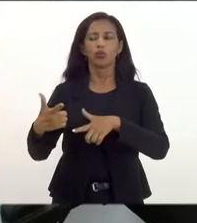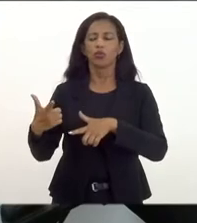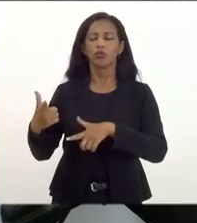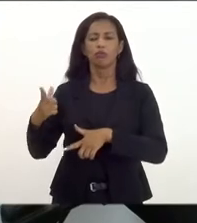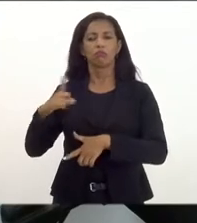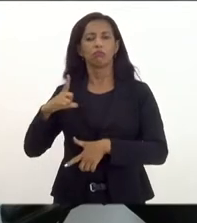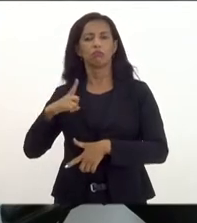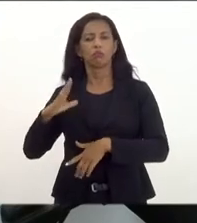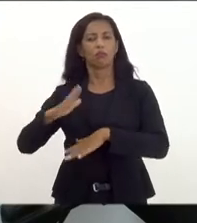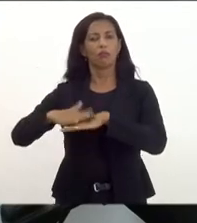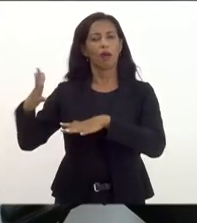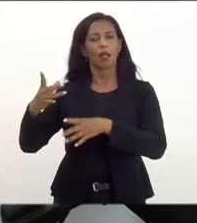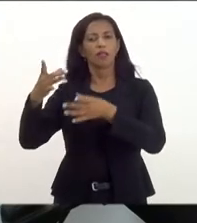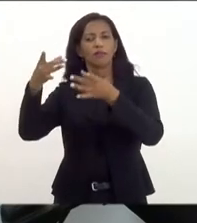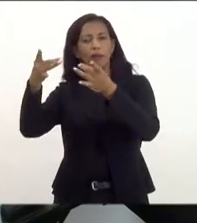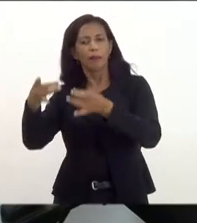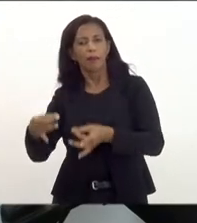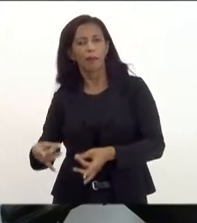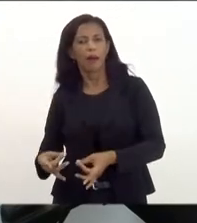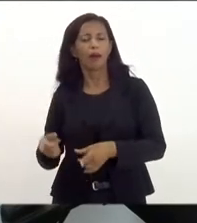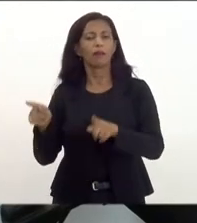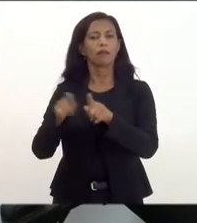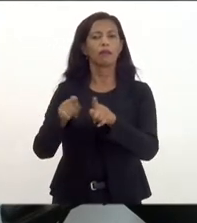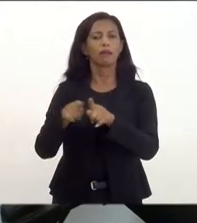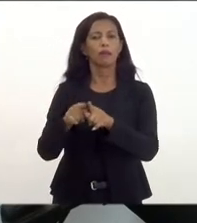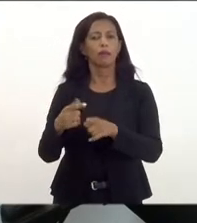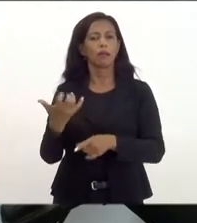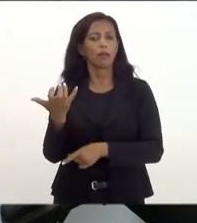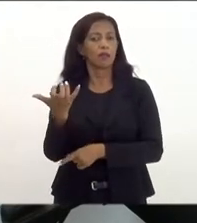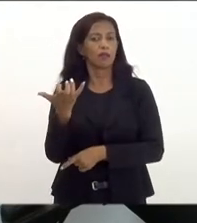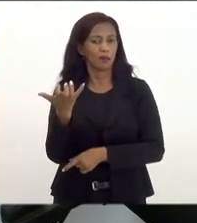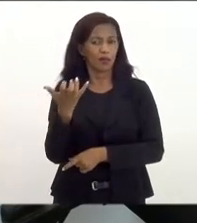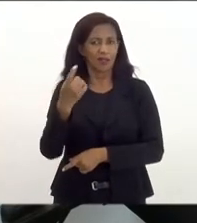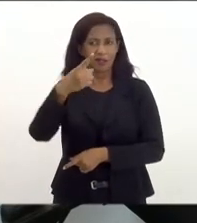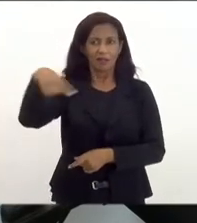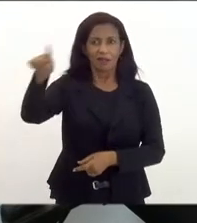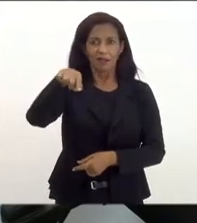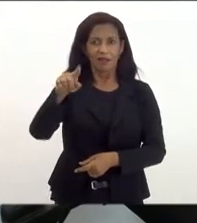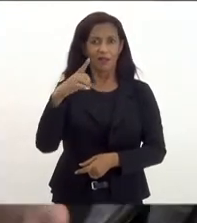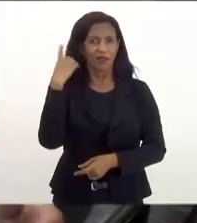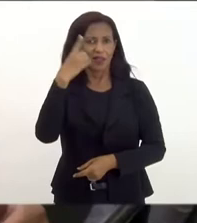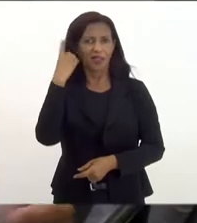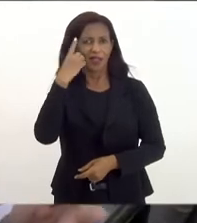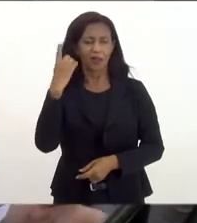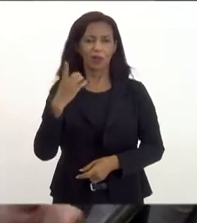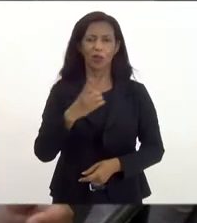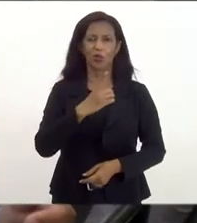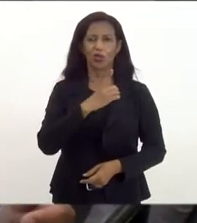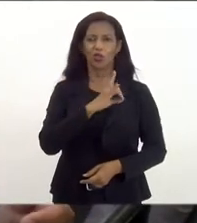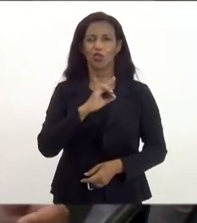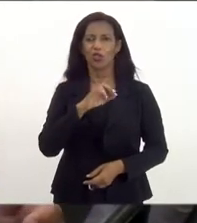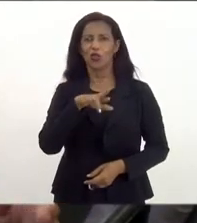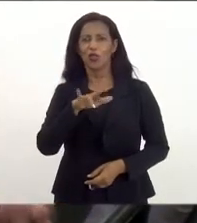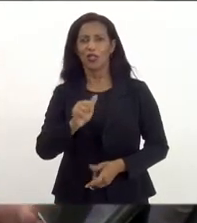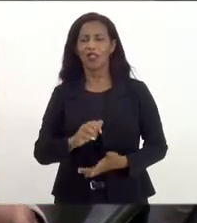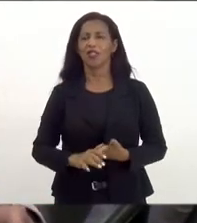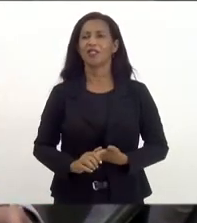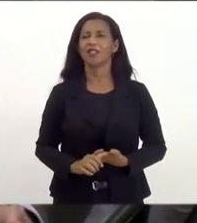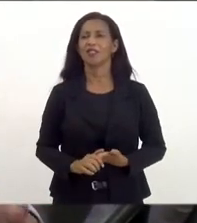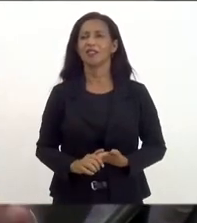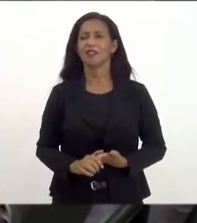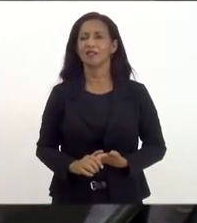um pouco mais de detalhamento também eu gostaria viu senhores deputados Deputado Dionísio Deputado de Almir